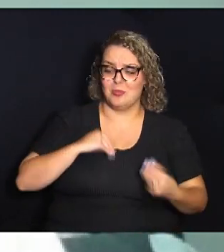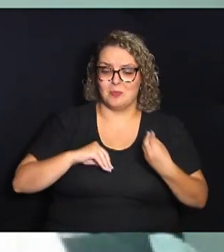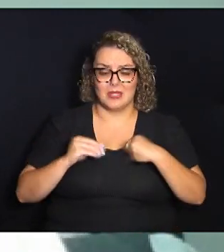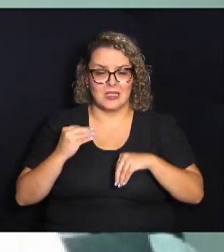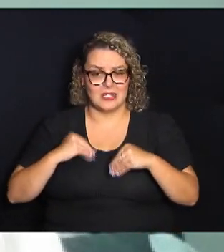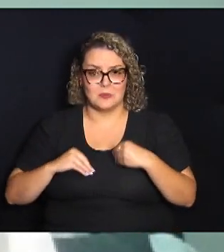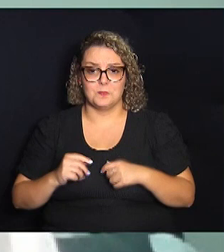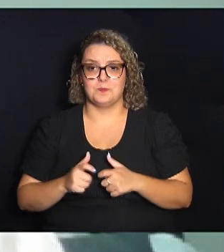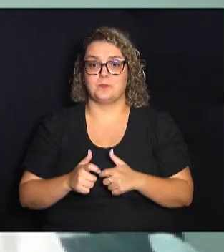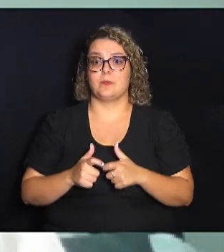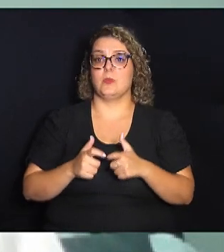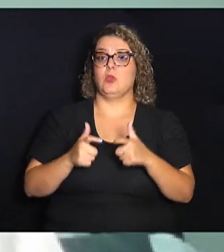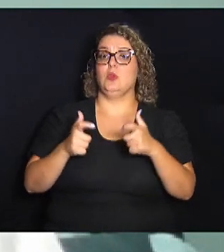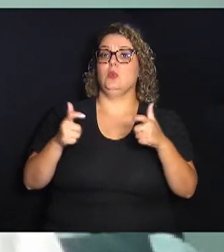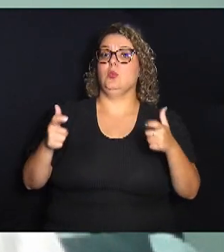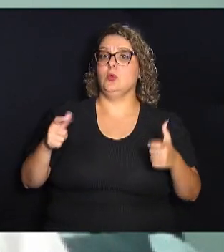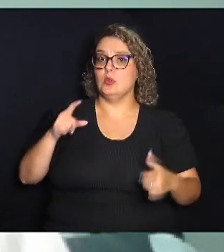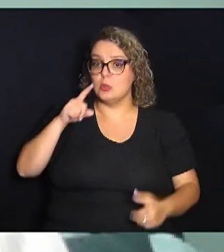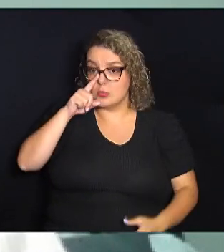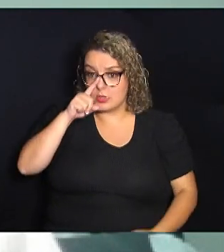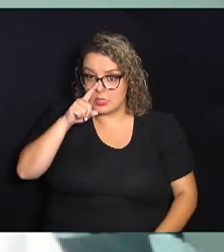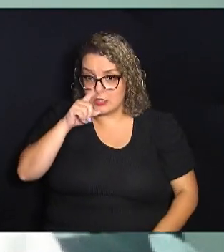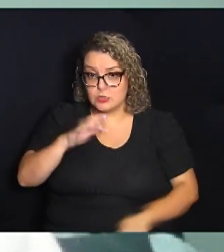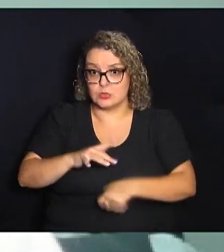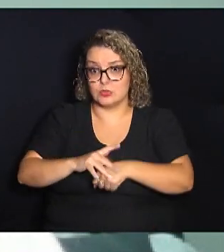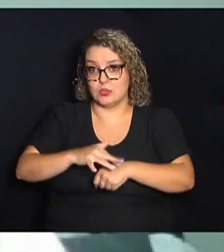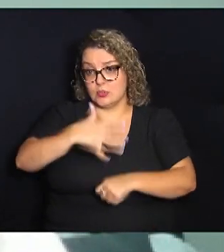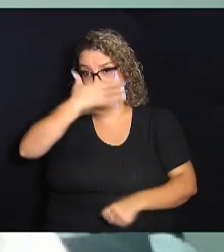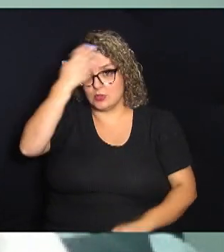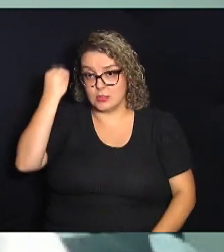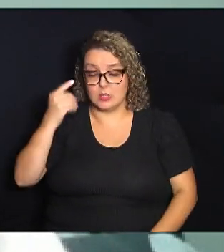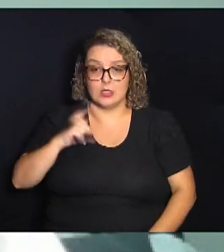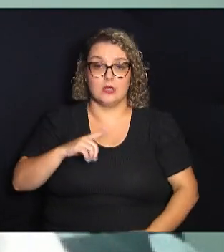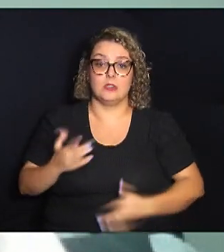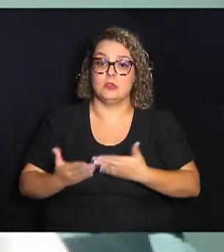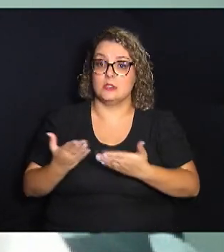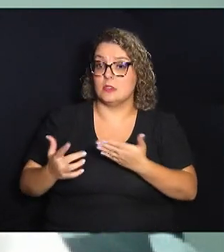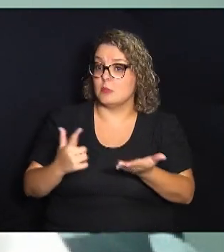aumenta muito o risco de Alzheimer. Hoje tem trabalhos na